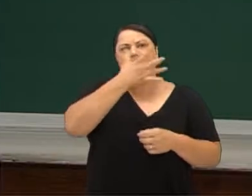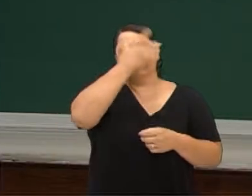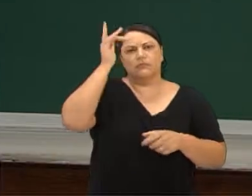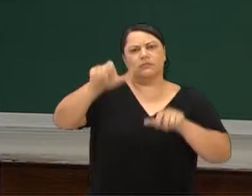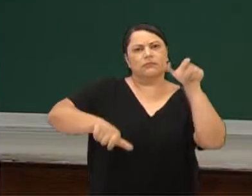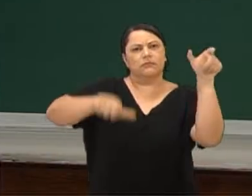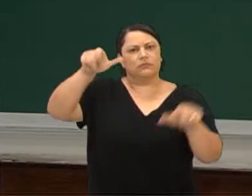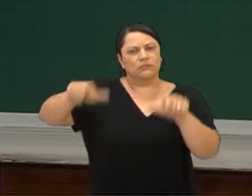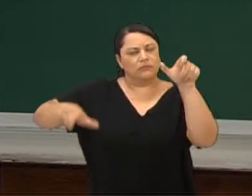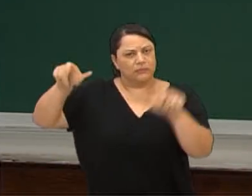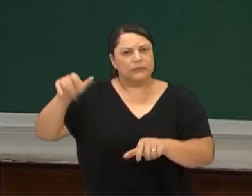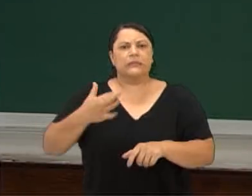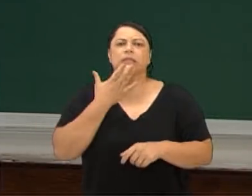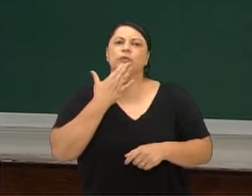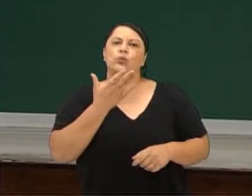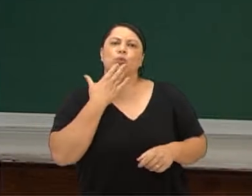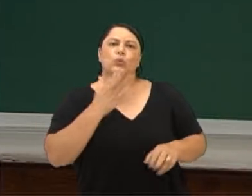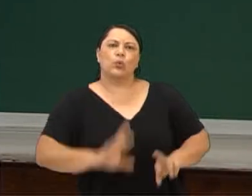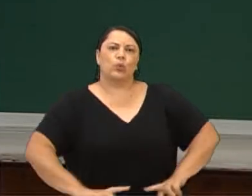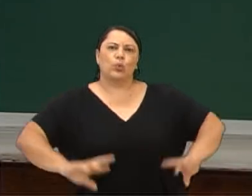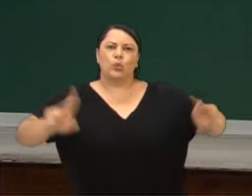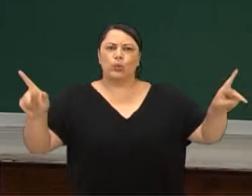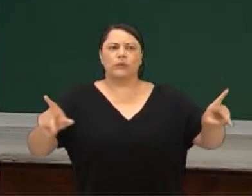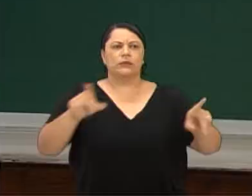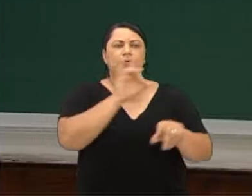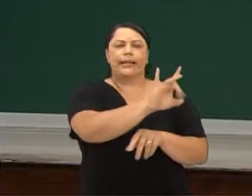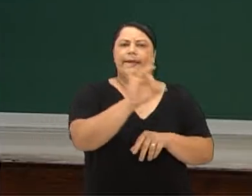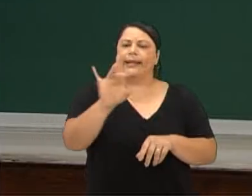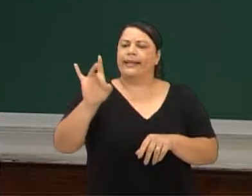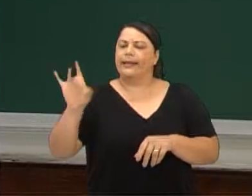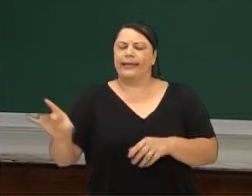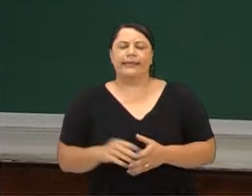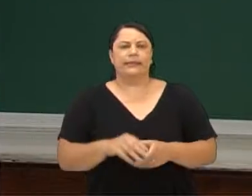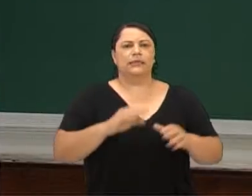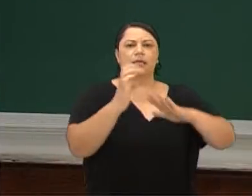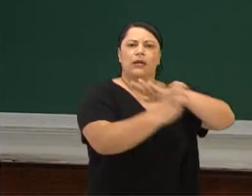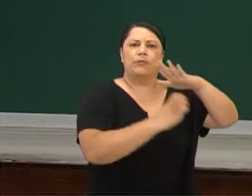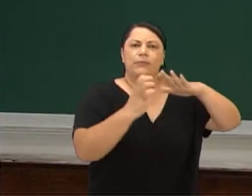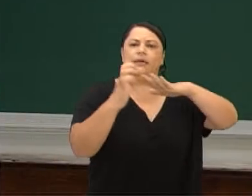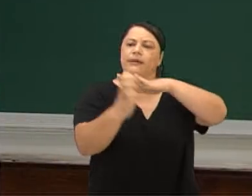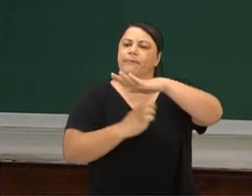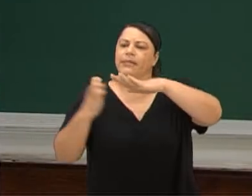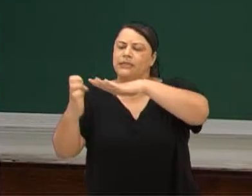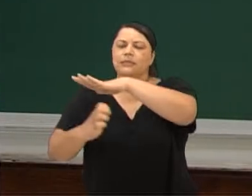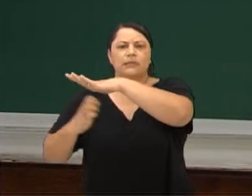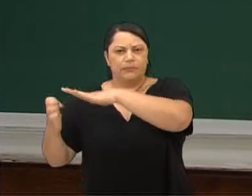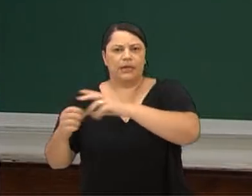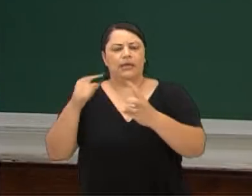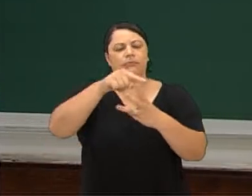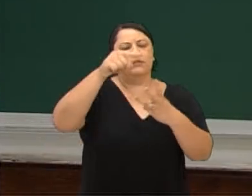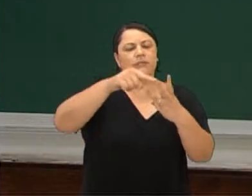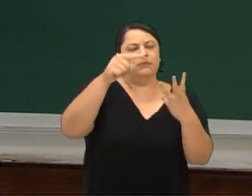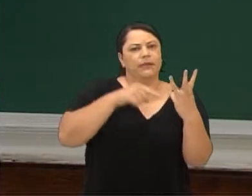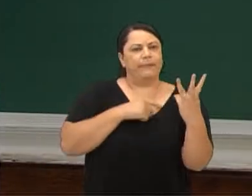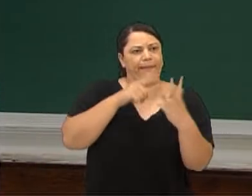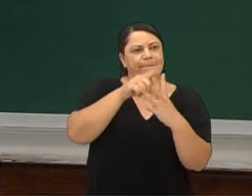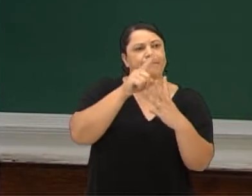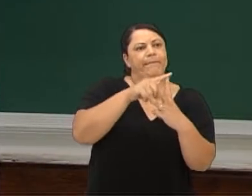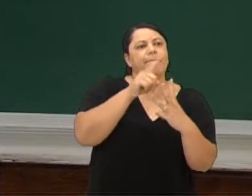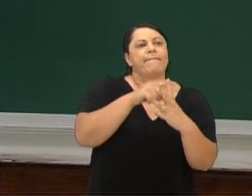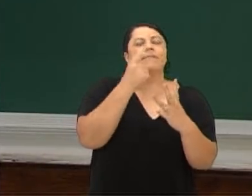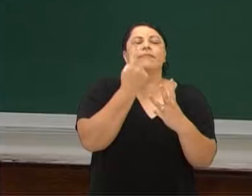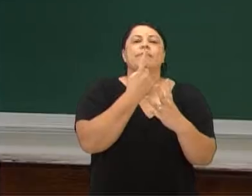pessoas com cores diferentes. Cada cor representando uma empresa. A empresa 1 amarela, a empresa 2 vermelha e a empresa